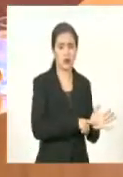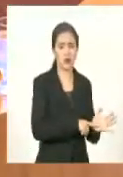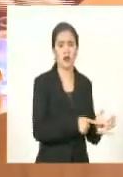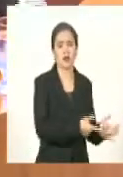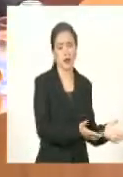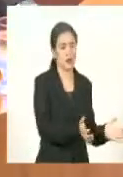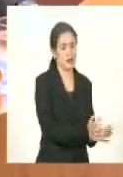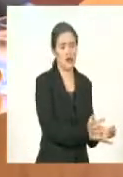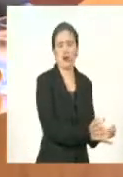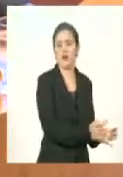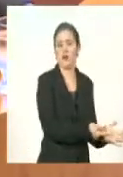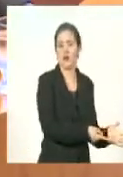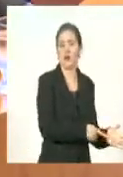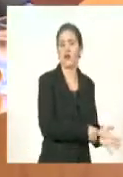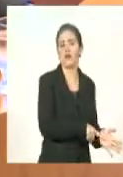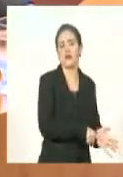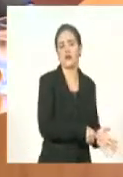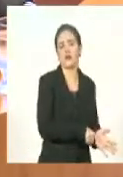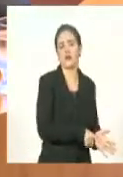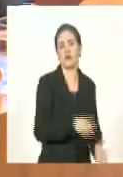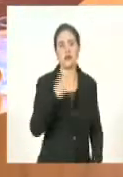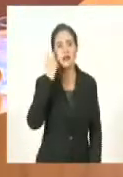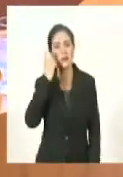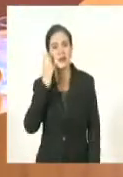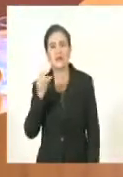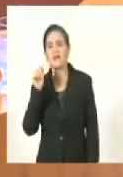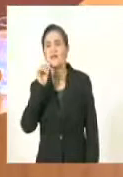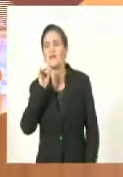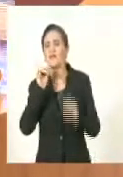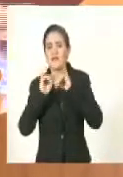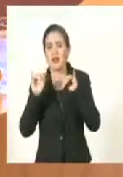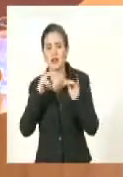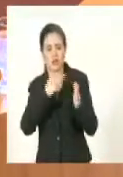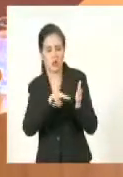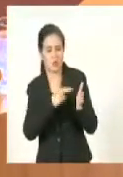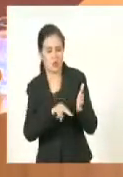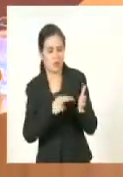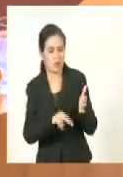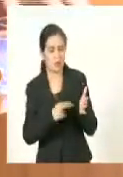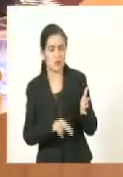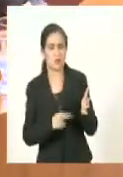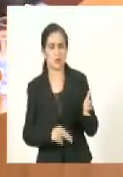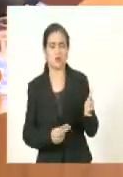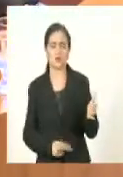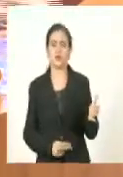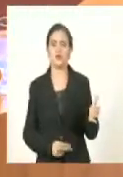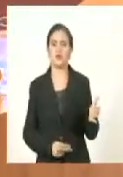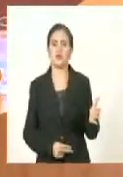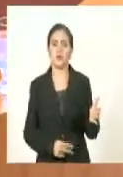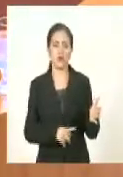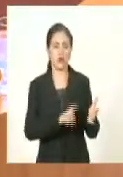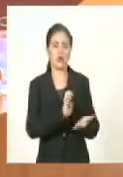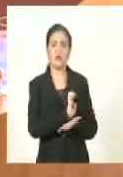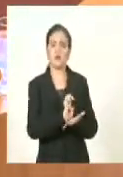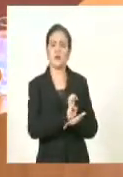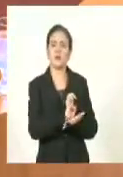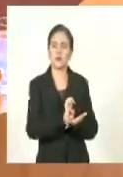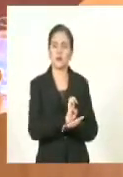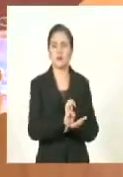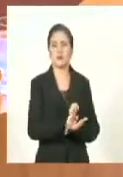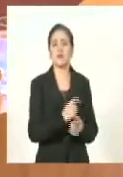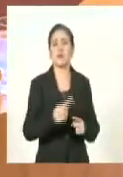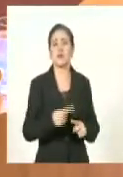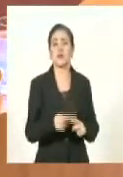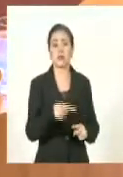é a deputada que vai chegar aqui e apontar dedos e falar quem foi que falou para ela, que são as vítimas que estão lá querendo receber seu dinheiro para pagar